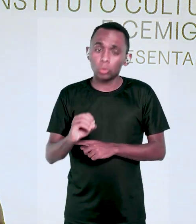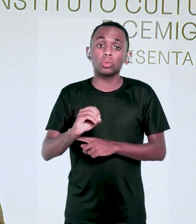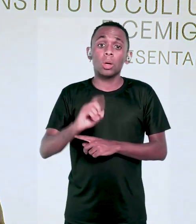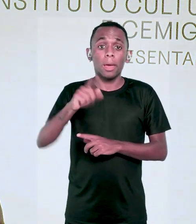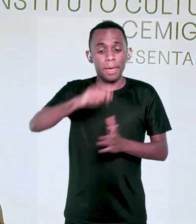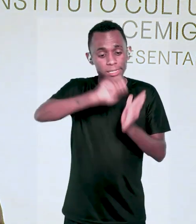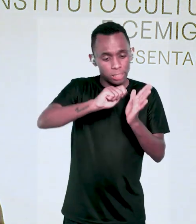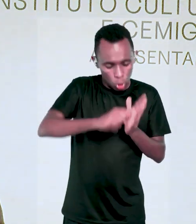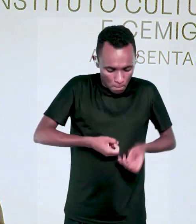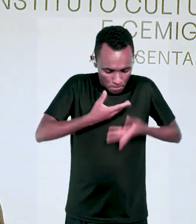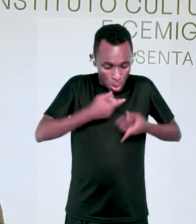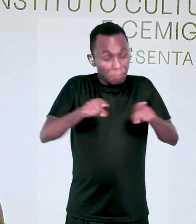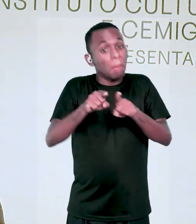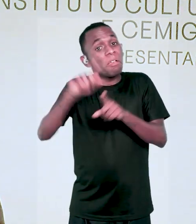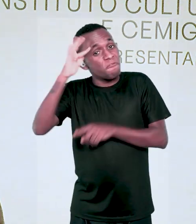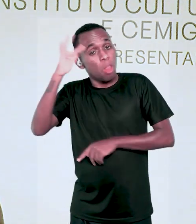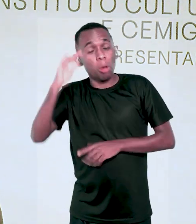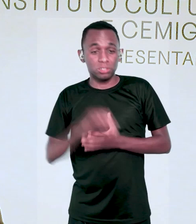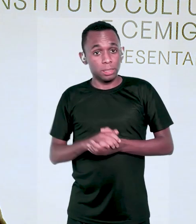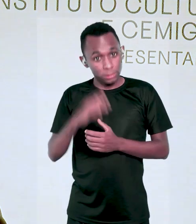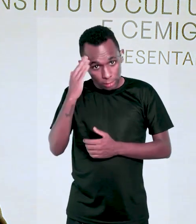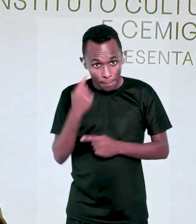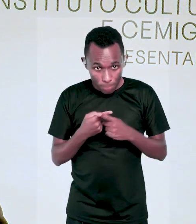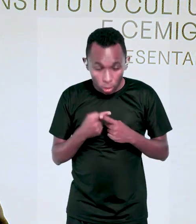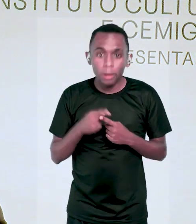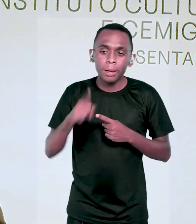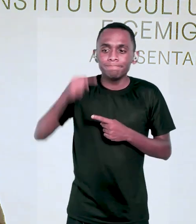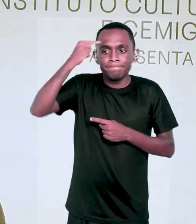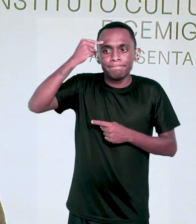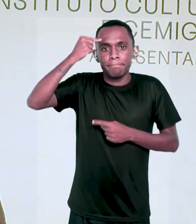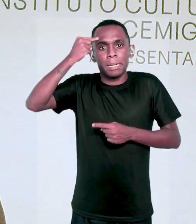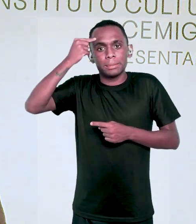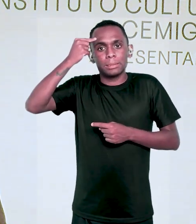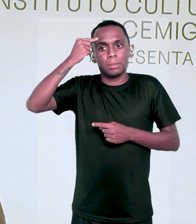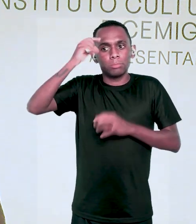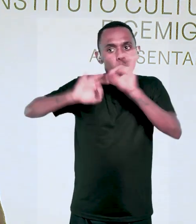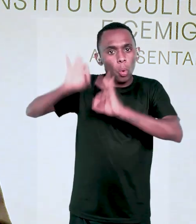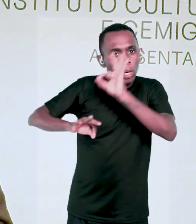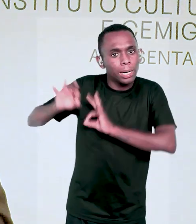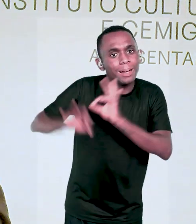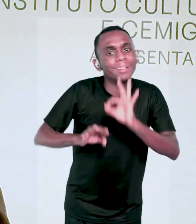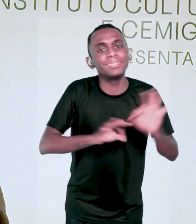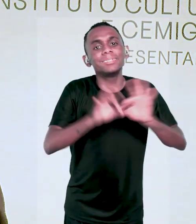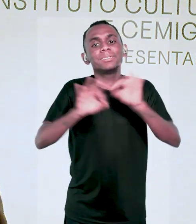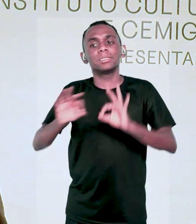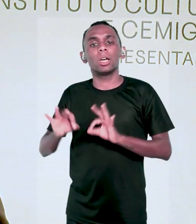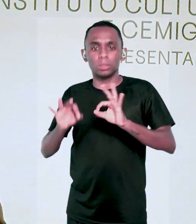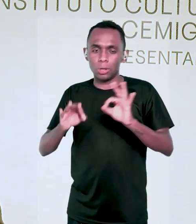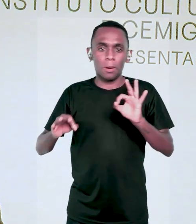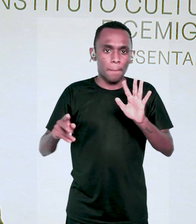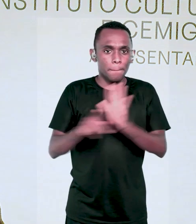seja ao mesmo tempo poeta e filósofo porque ele pensa manipulando o